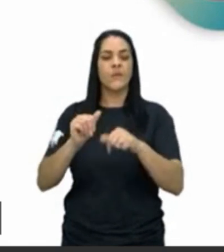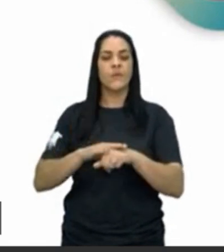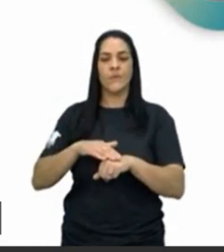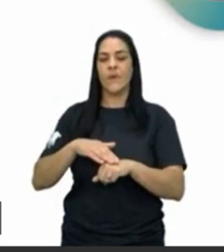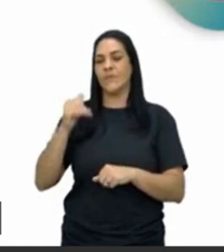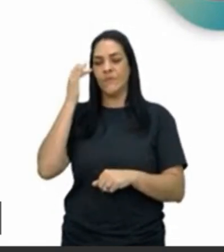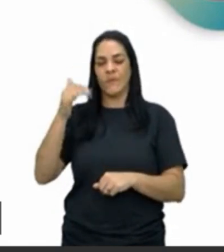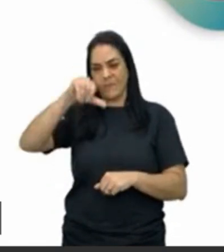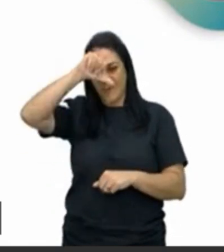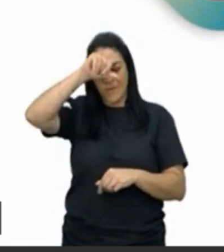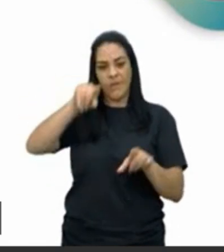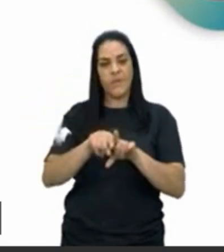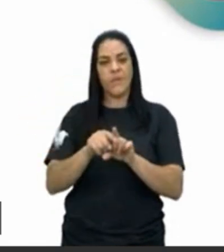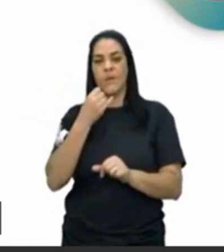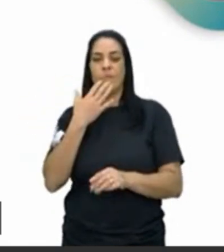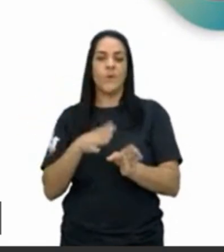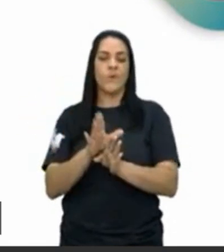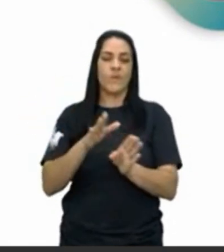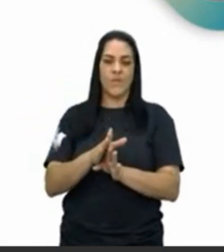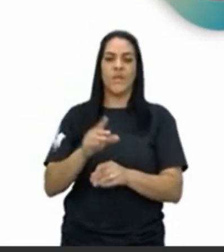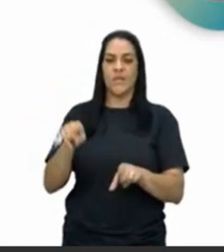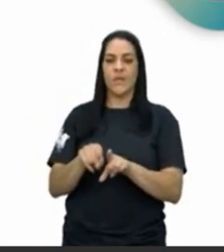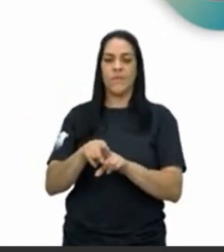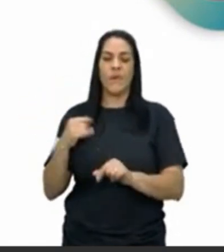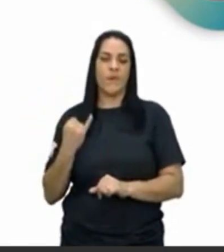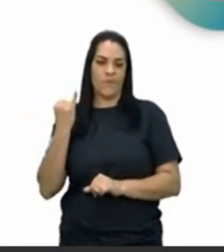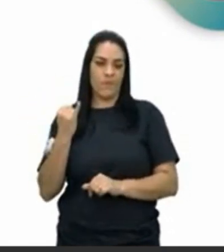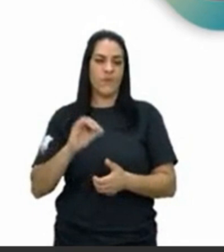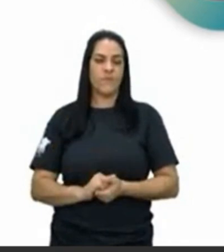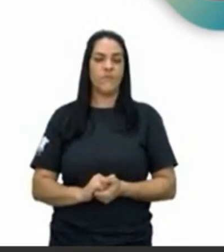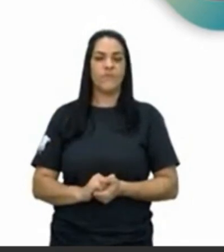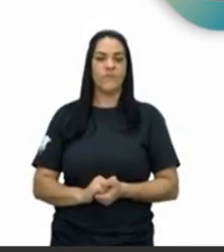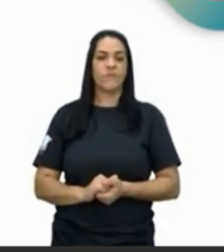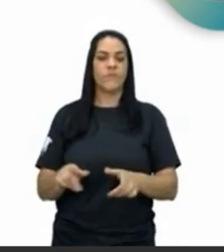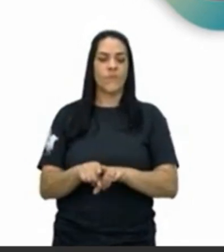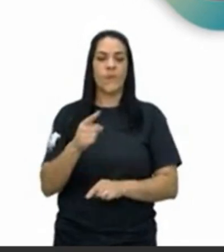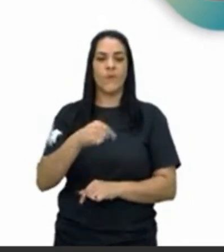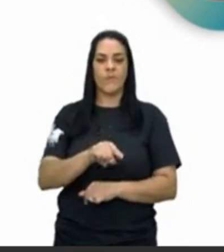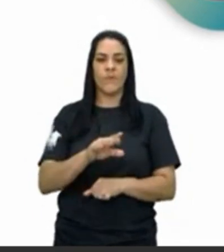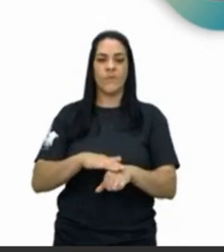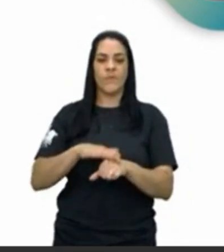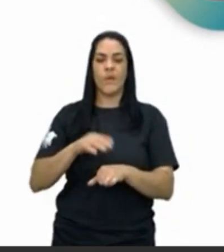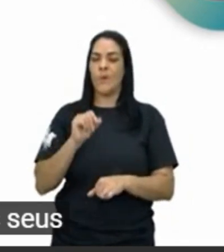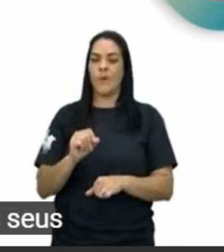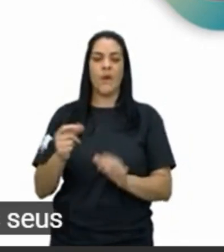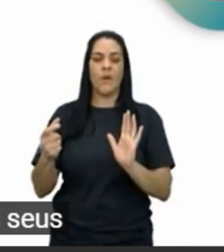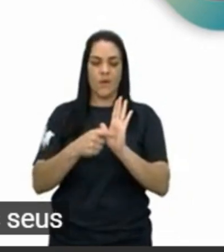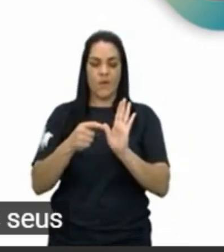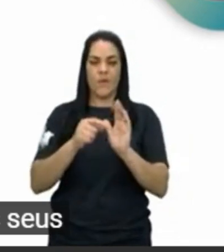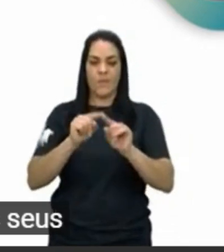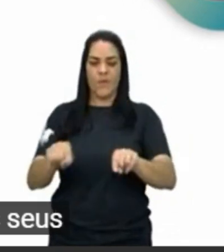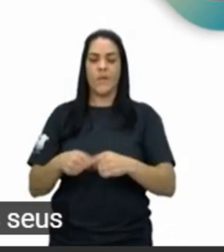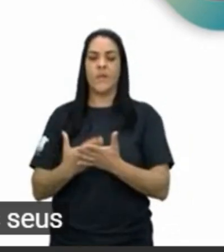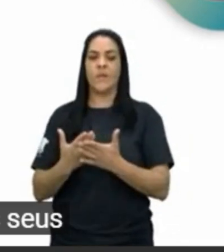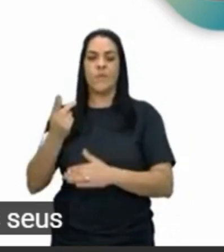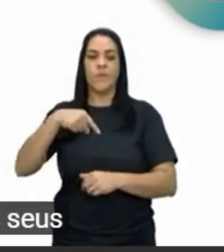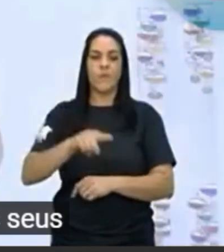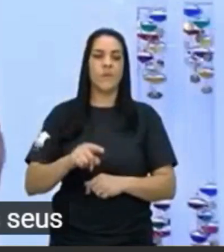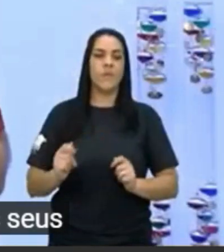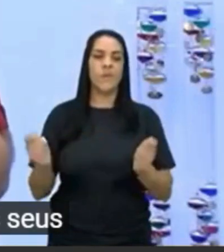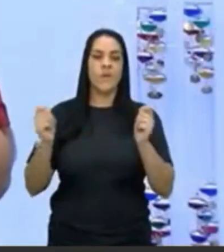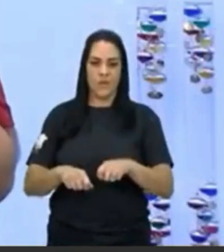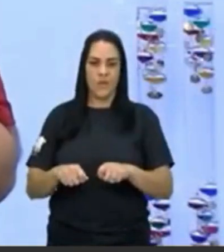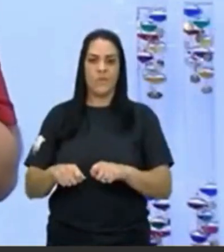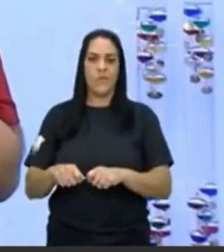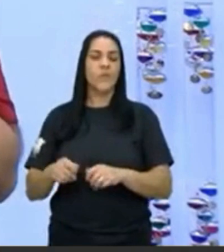para os protótipos. Uma boa orientação e algo muito importante, tá? Aqui além de você levar essa Shield para a sala de aula, você pode